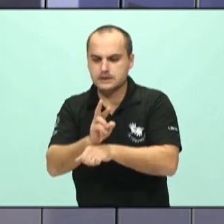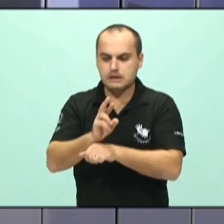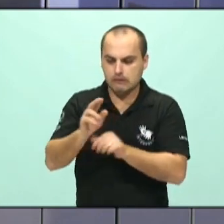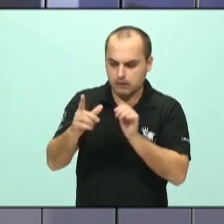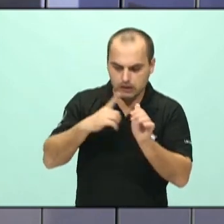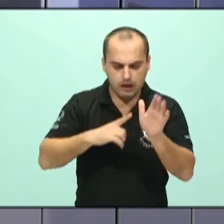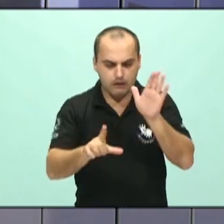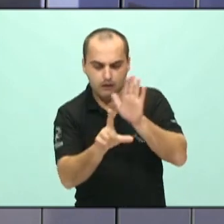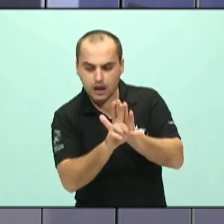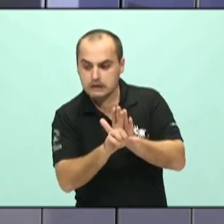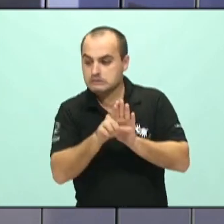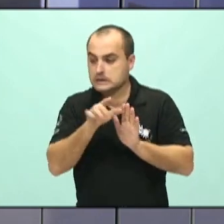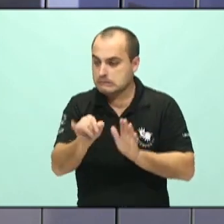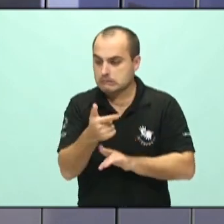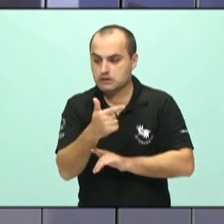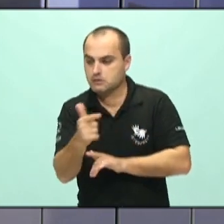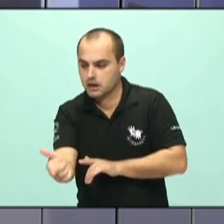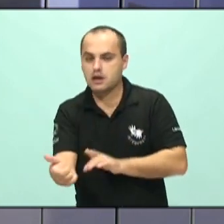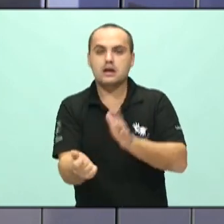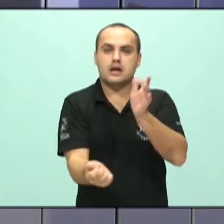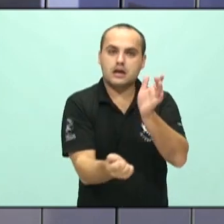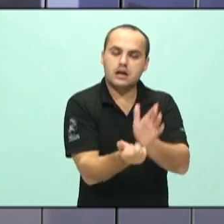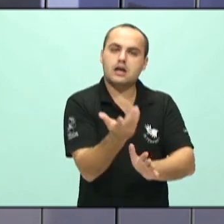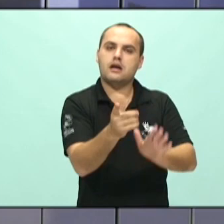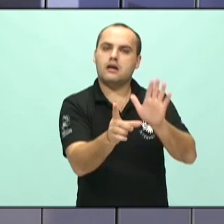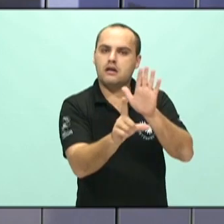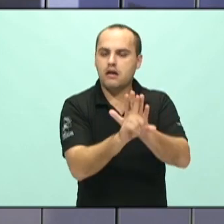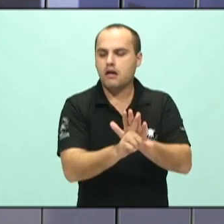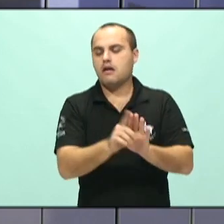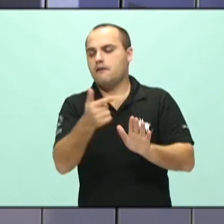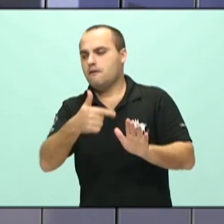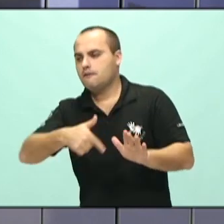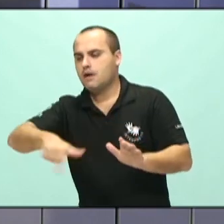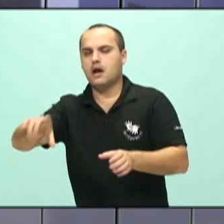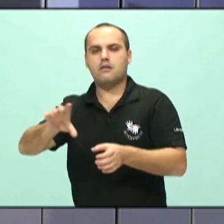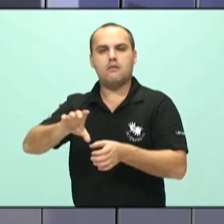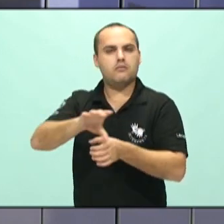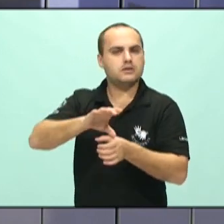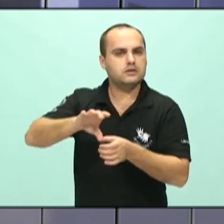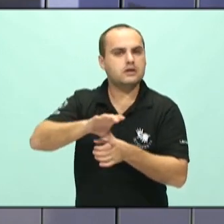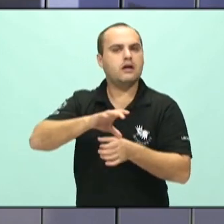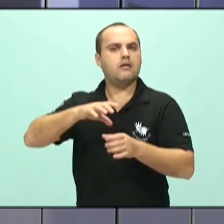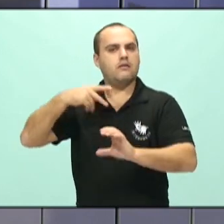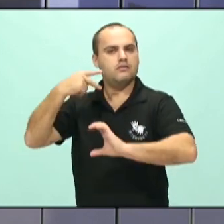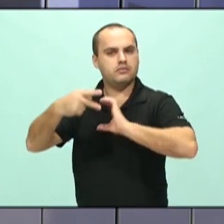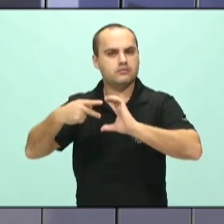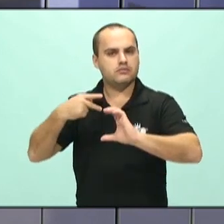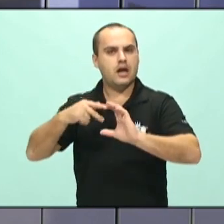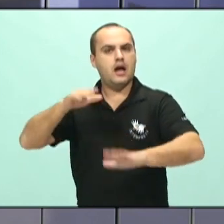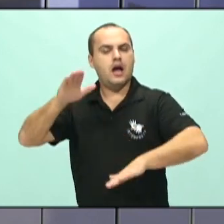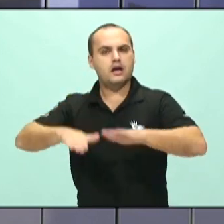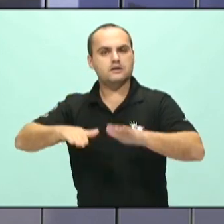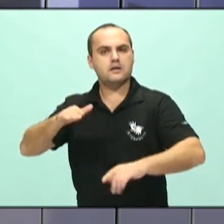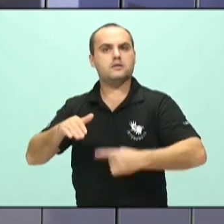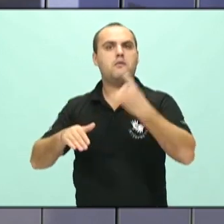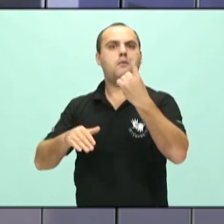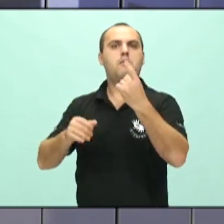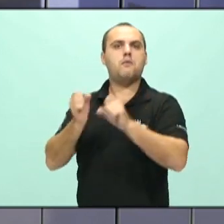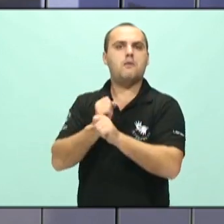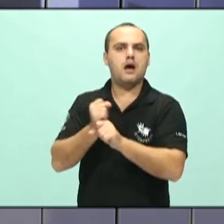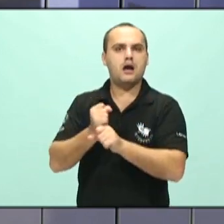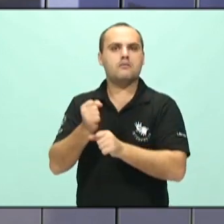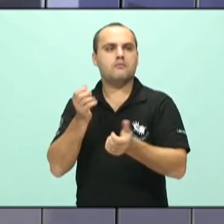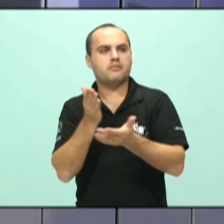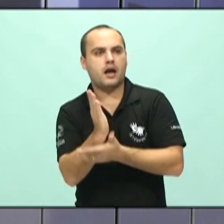estudo, né? Vai criar uma, ela vai tramitar nas comissões da Câmara, vai andando, às vezes é aprovada daqui 1 ano, 2